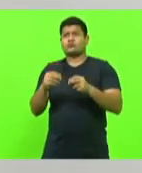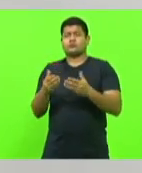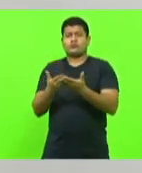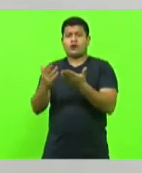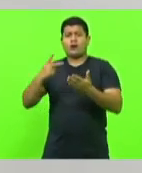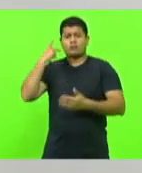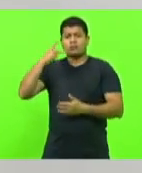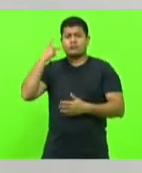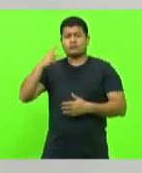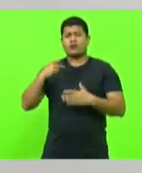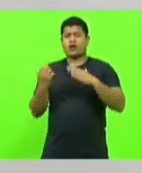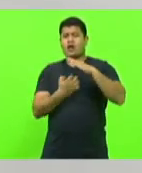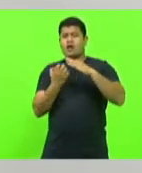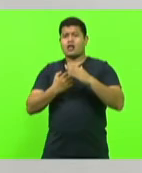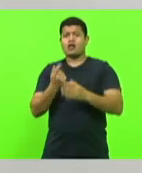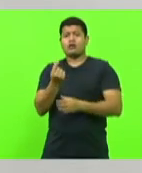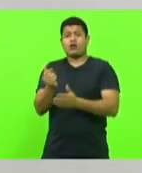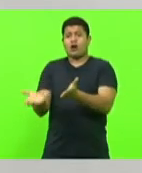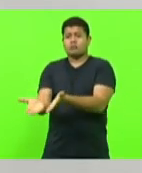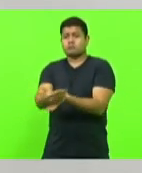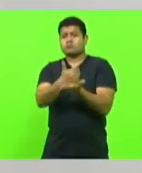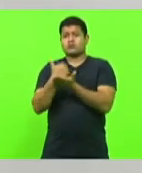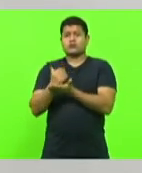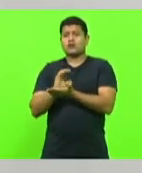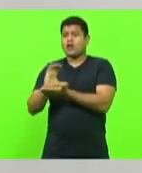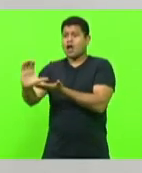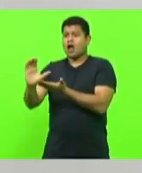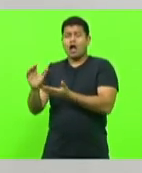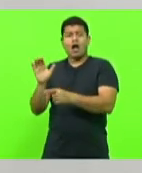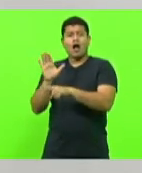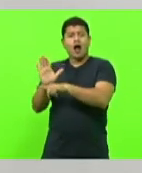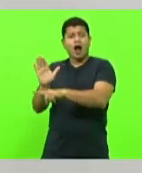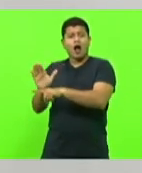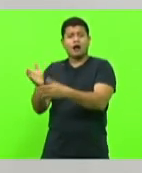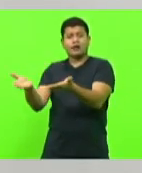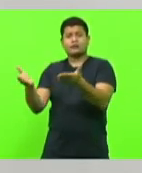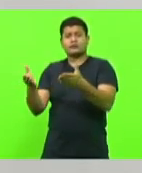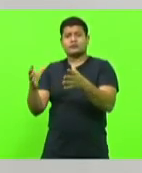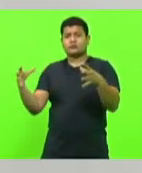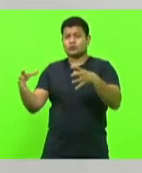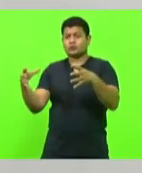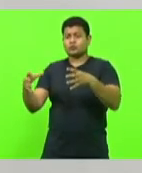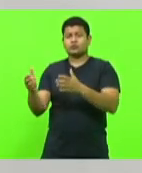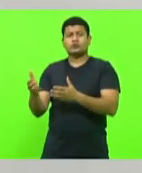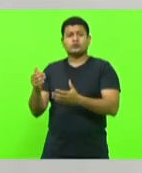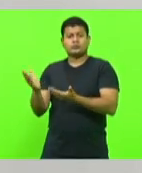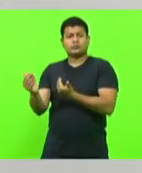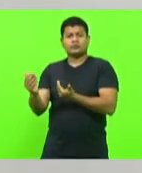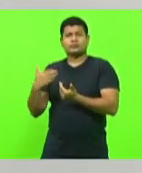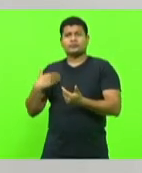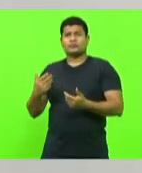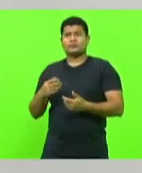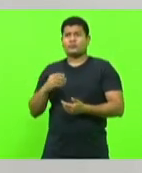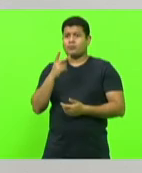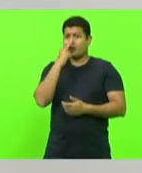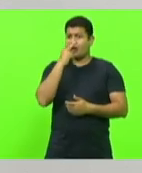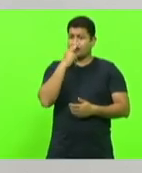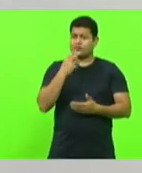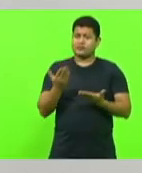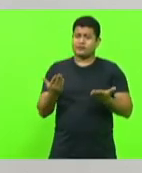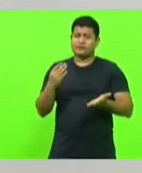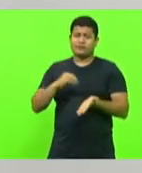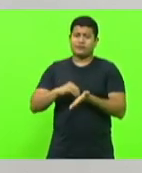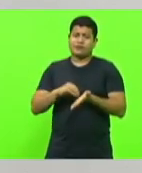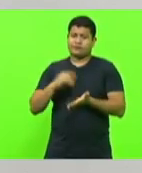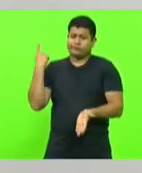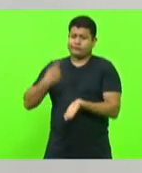vamos fazer uma arrecadação e vamos mandar essa guriada para a competição, simplesmente chegar assim. Isso é não ter compromisso com a cidade, gente. Desculpa, é não ter